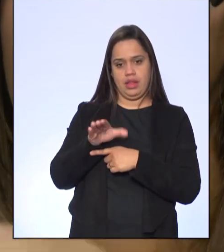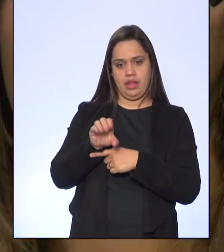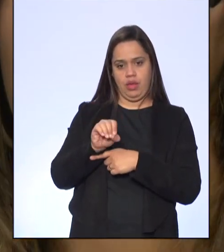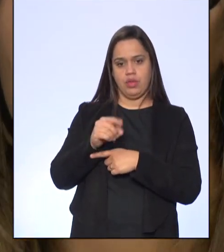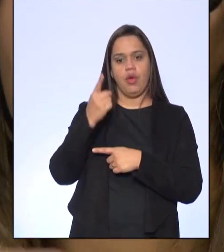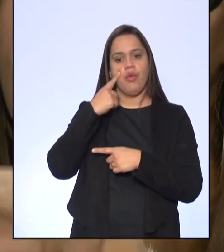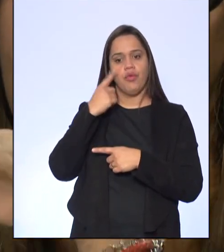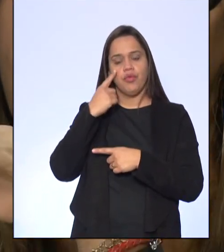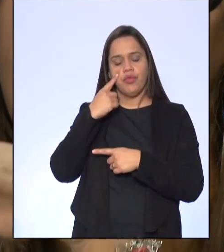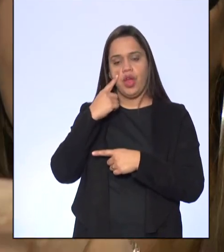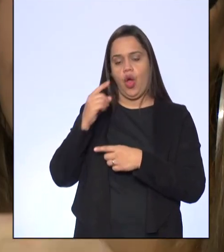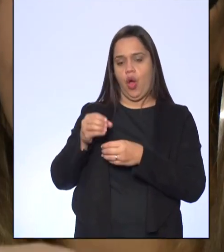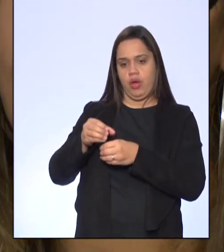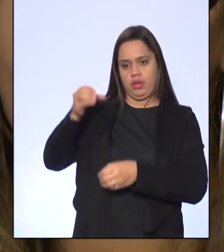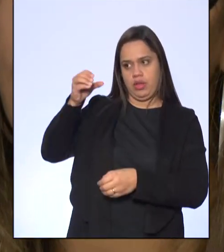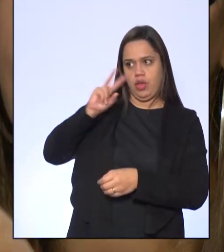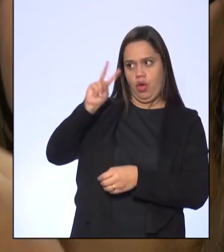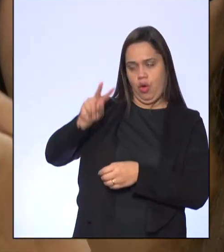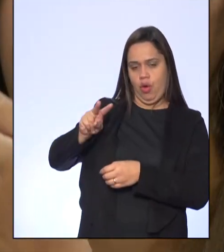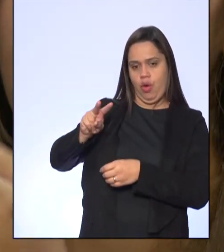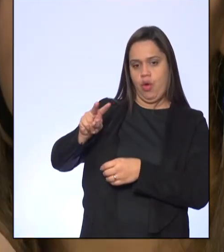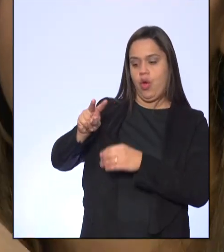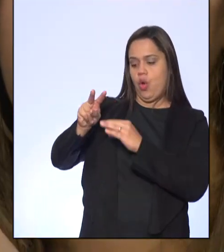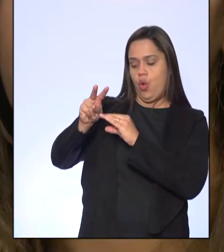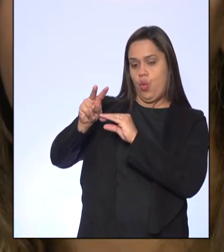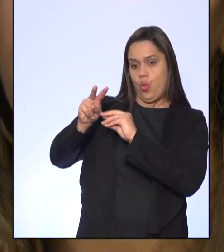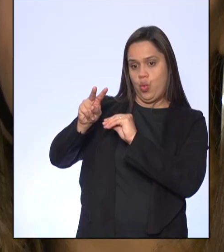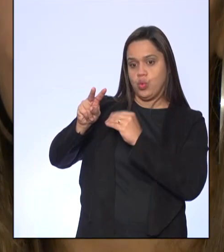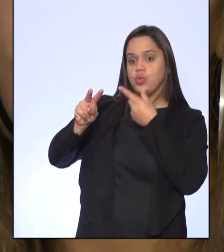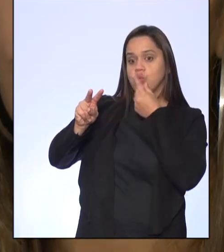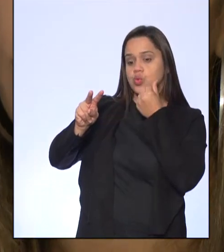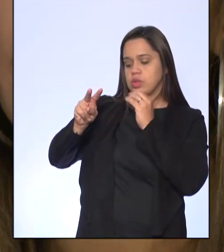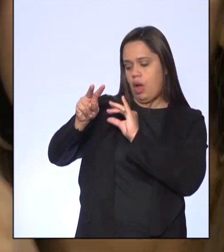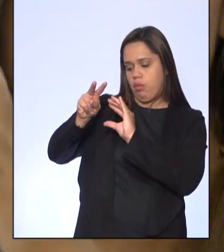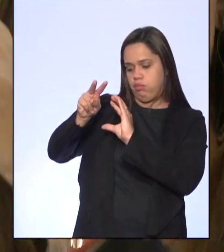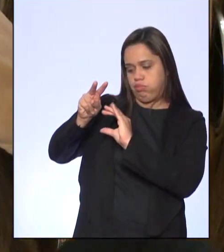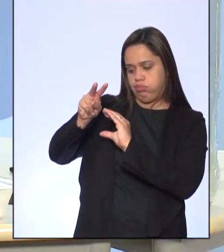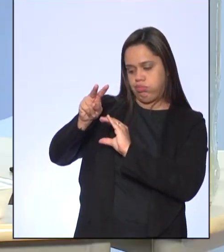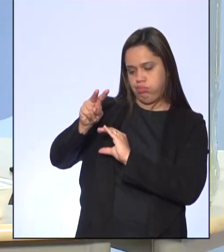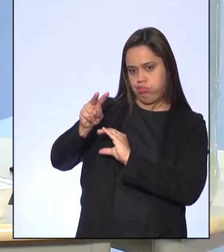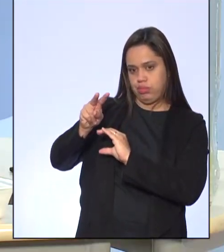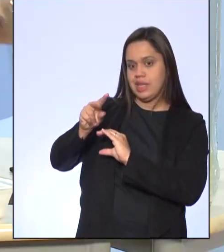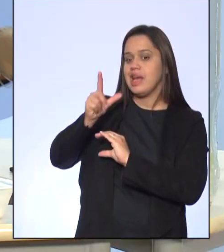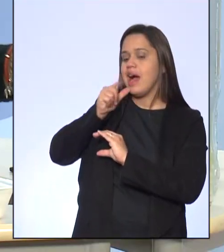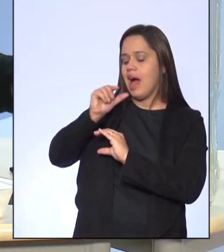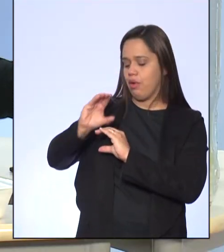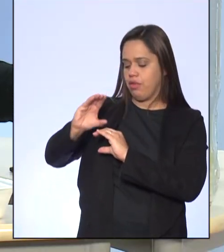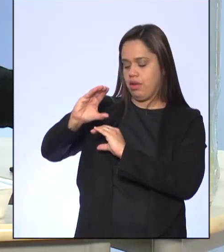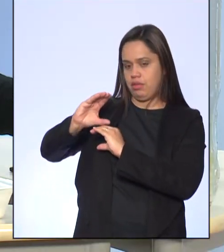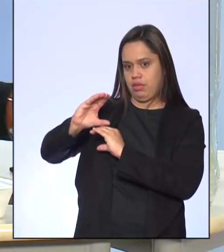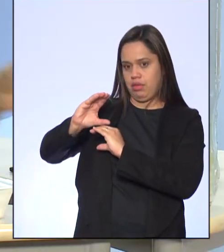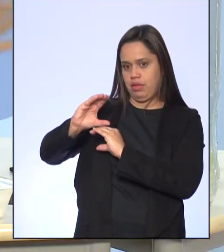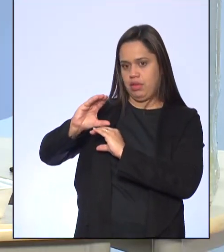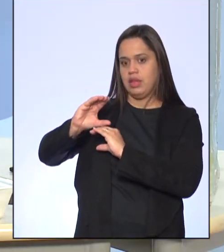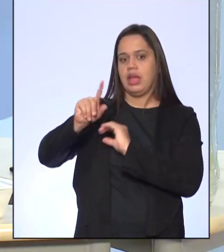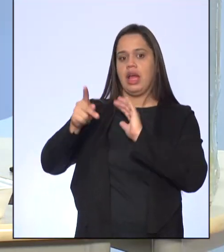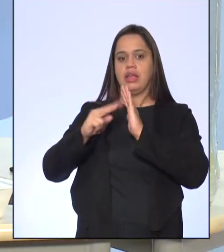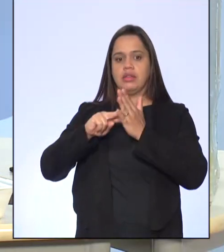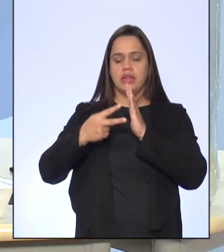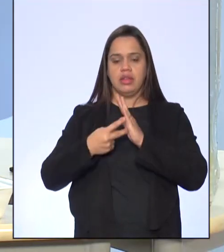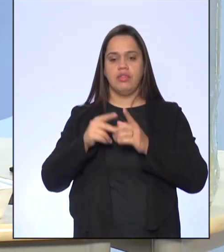vendo que ela ficou aqui embaixo? Então, o sal vai descer e a água vai ficar aqui em cima. Mesmo processo aqui, ó, decantação. E aí, eles diminuem a quantidade